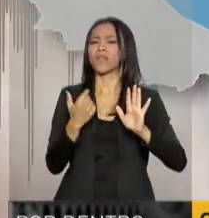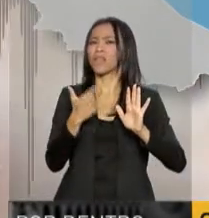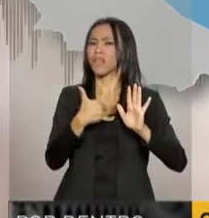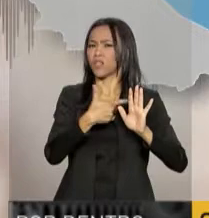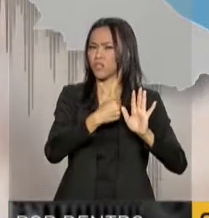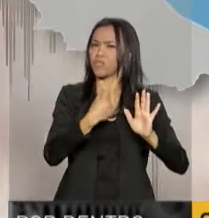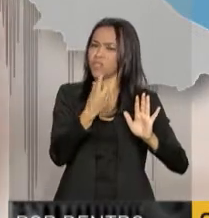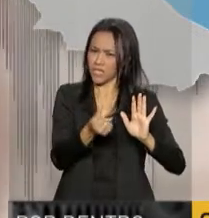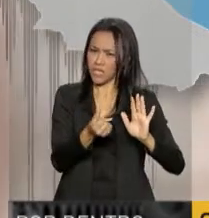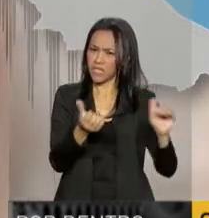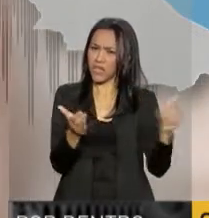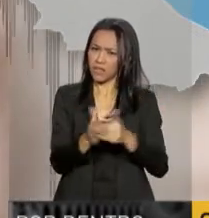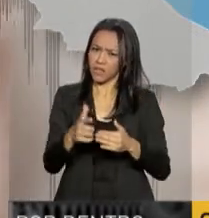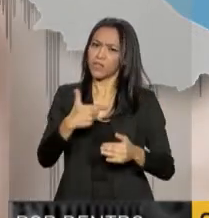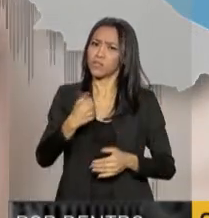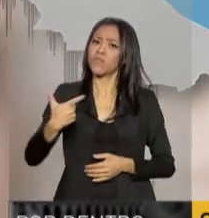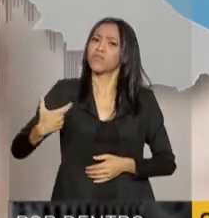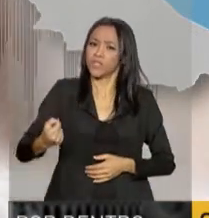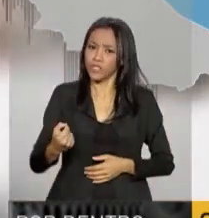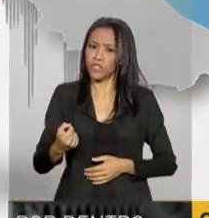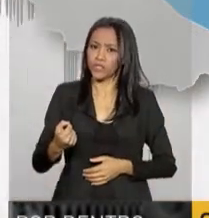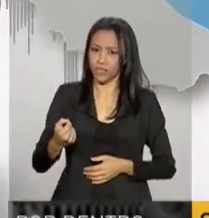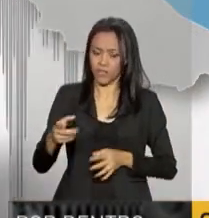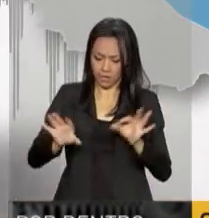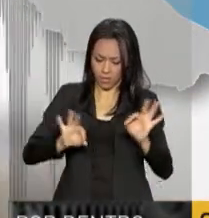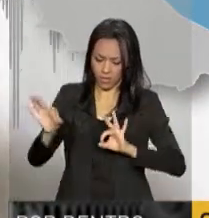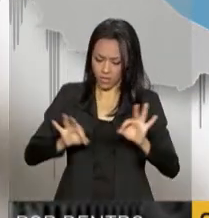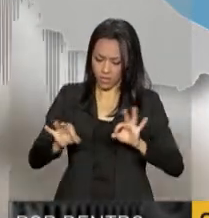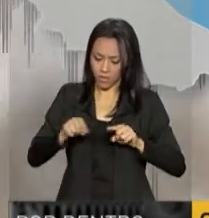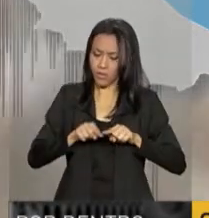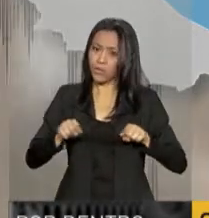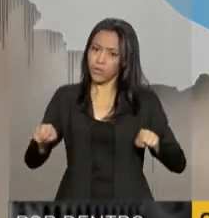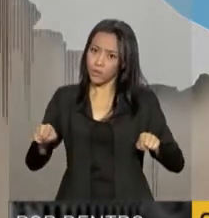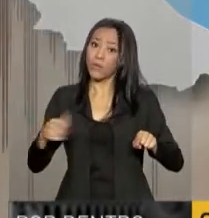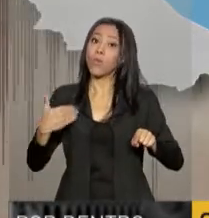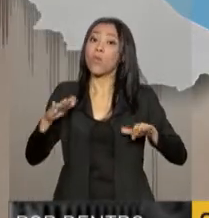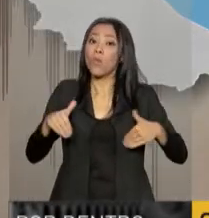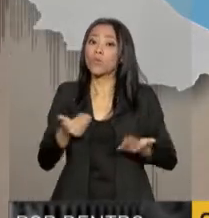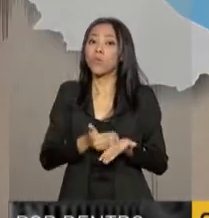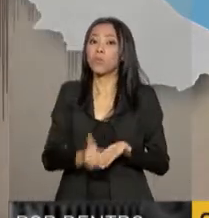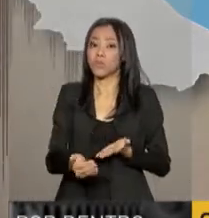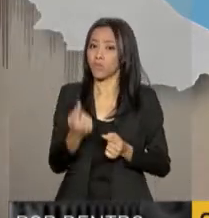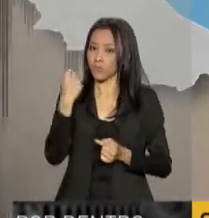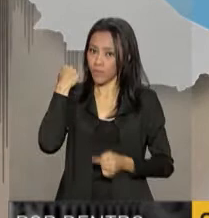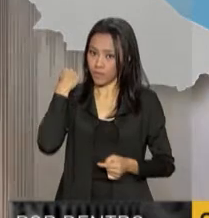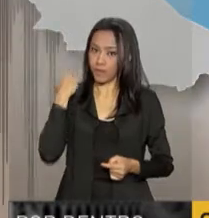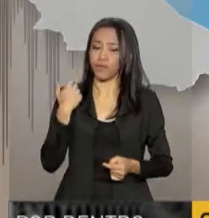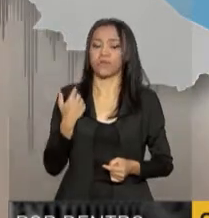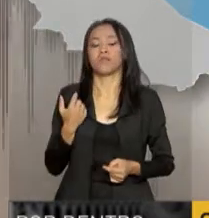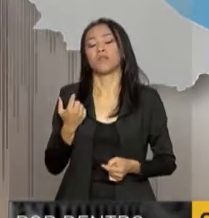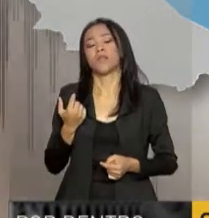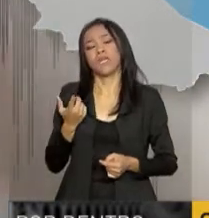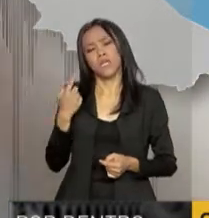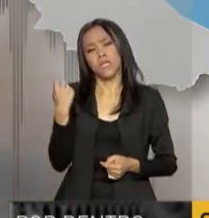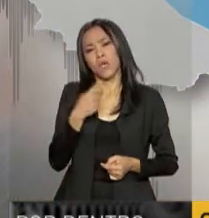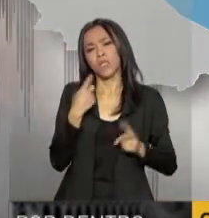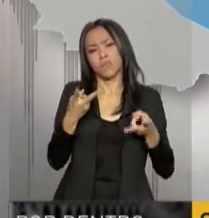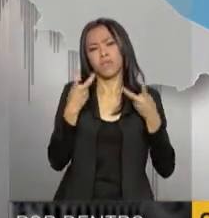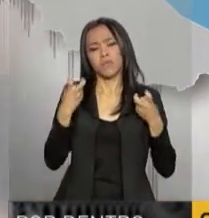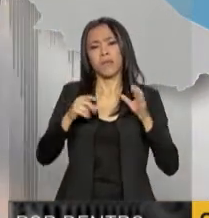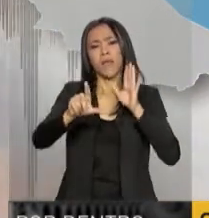2020 quando o deu início ao programa de integridade e nós percebemos que a lei anticorrupção